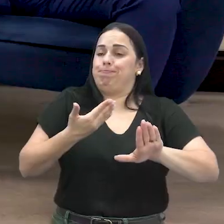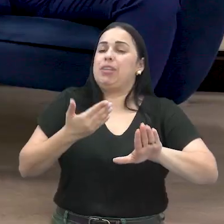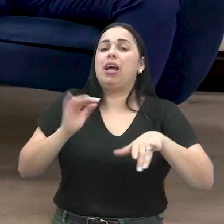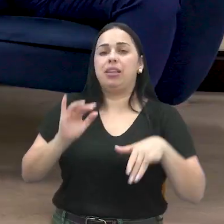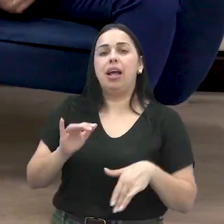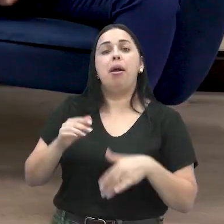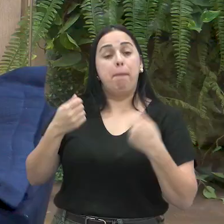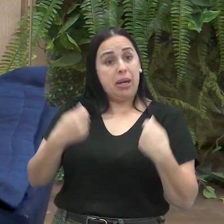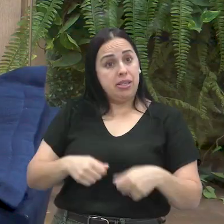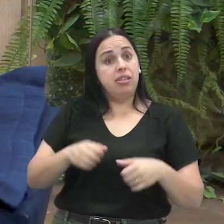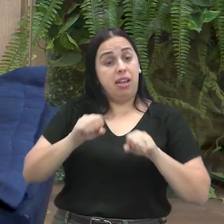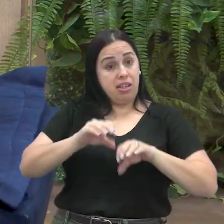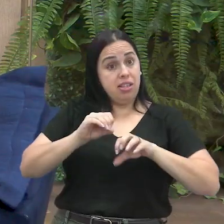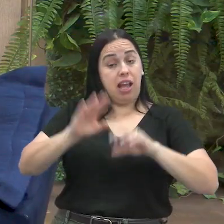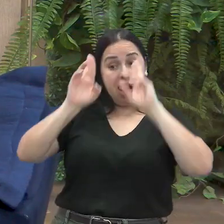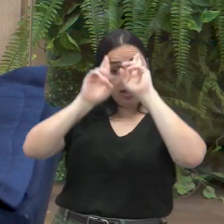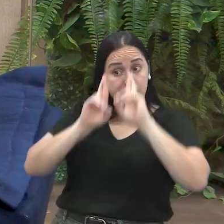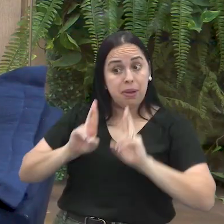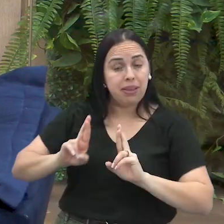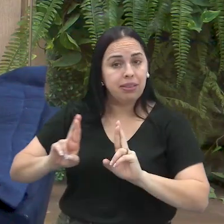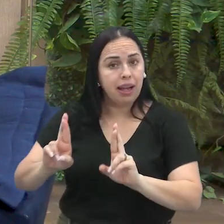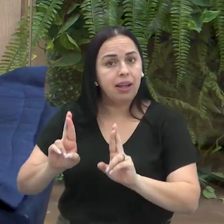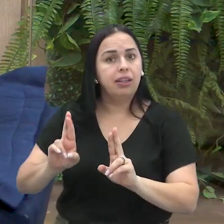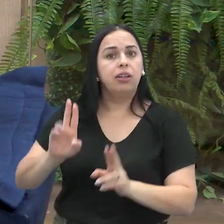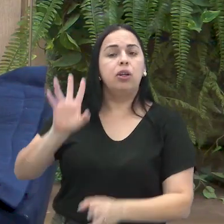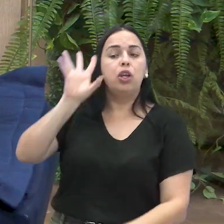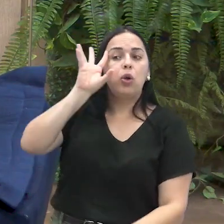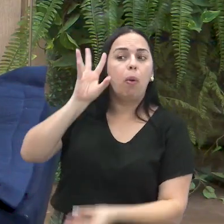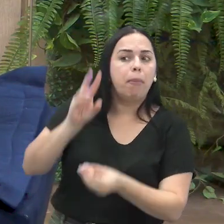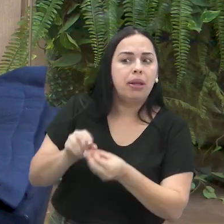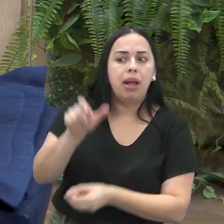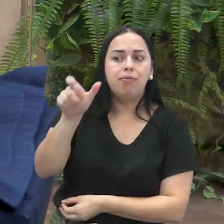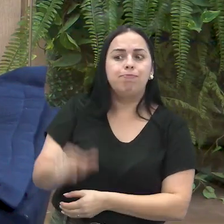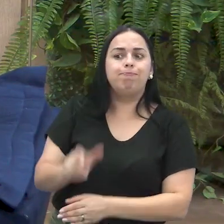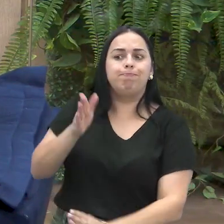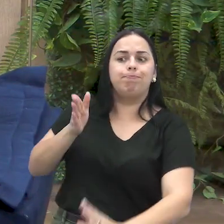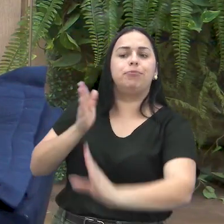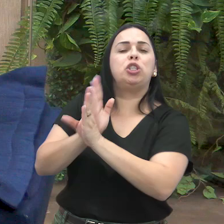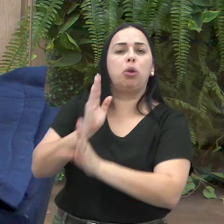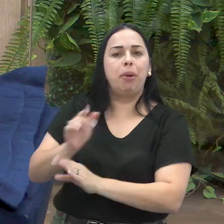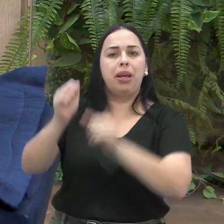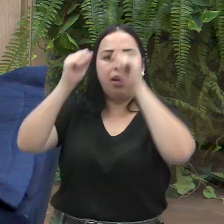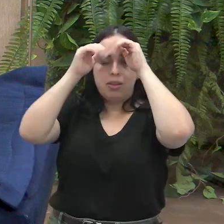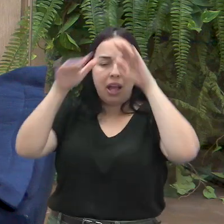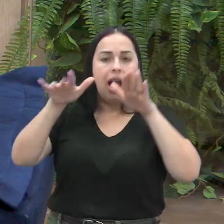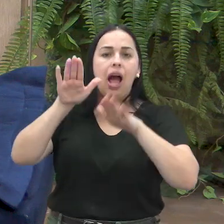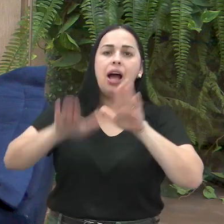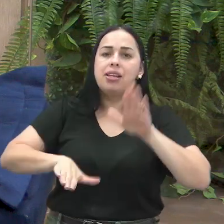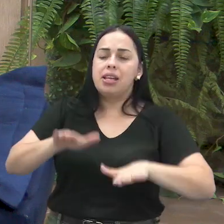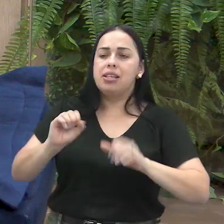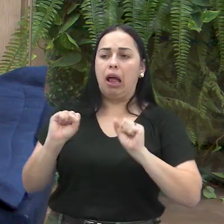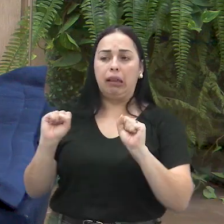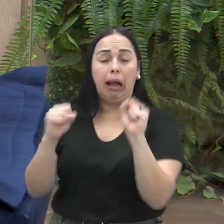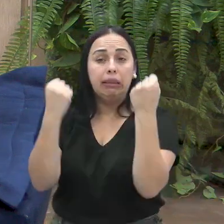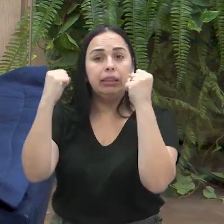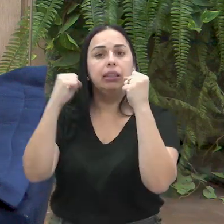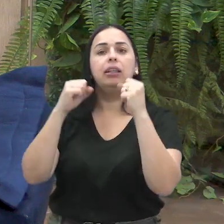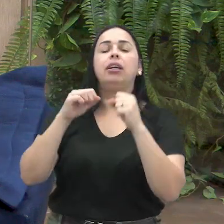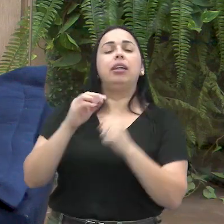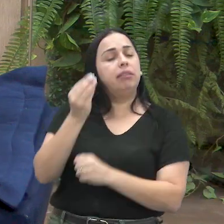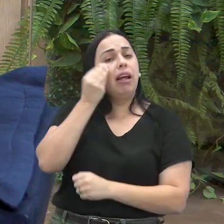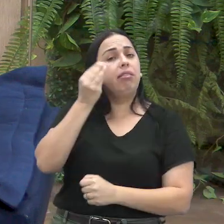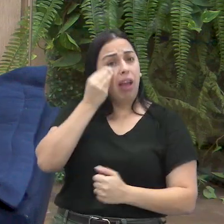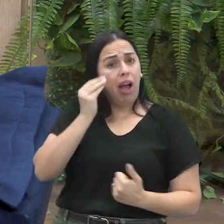Aquele distanciamento, saber respeitar, saber, né, entender, identificar um autista ali quando está naquele momento de crise,